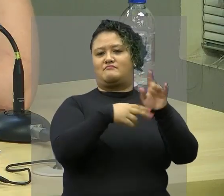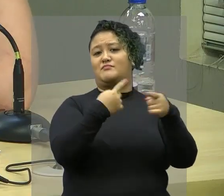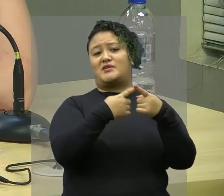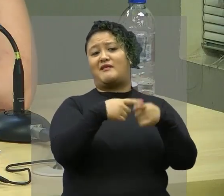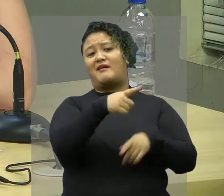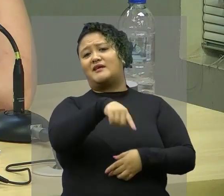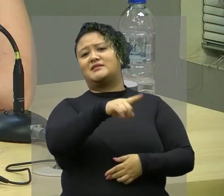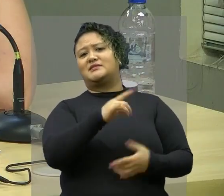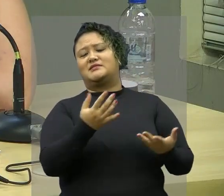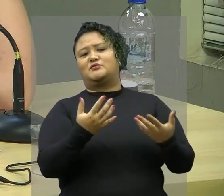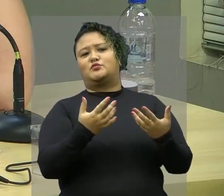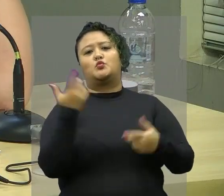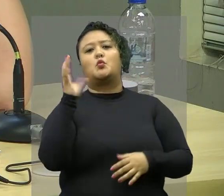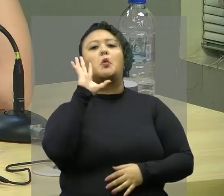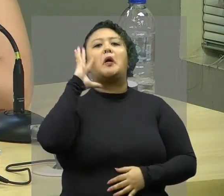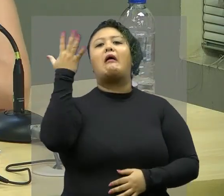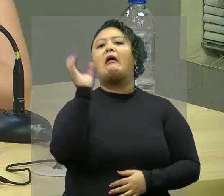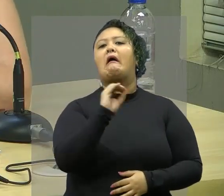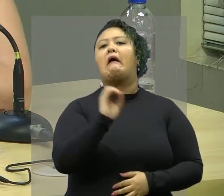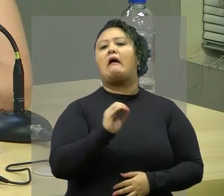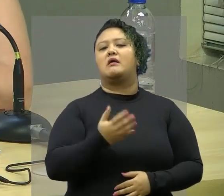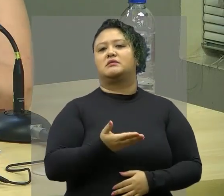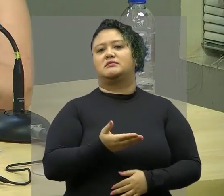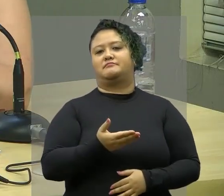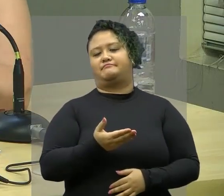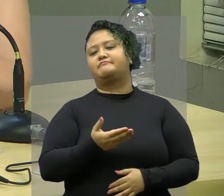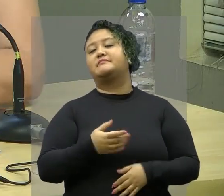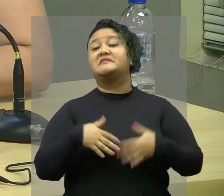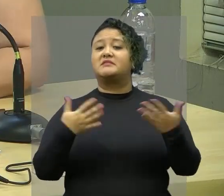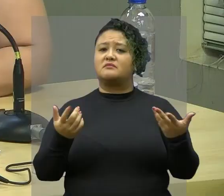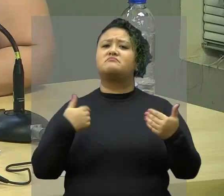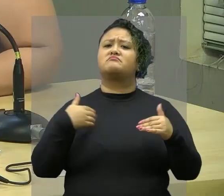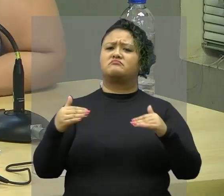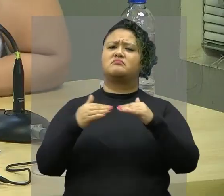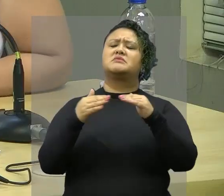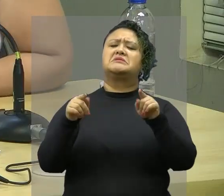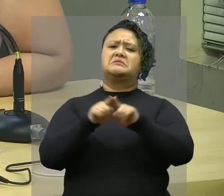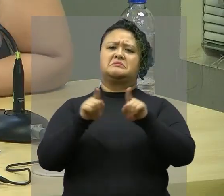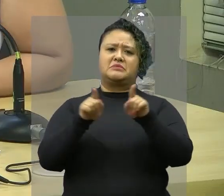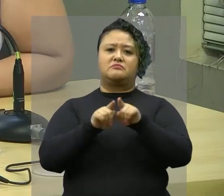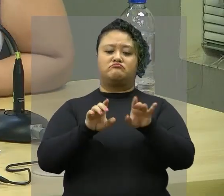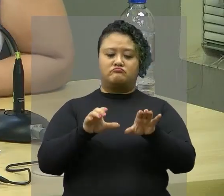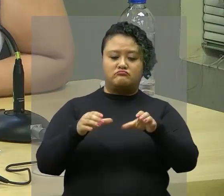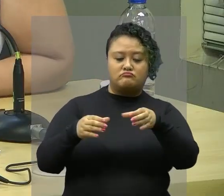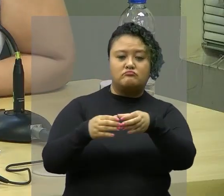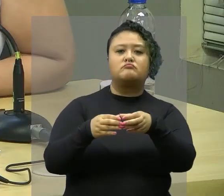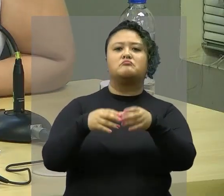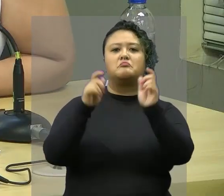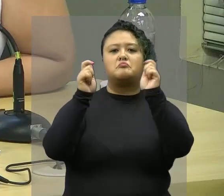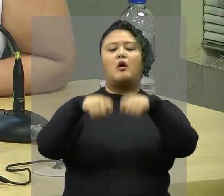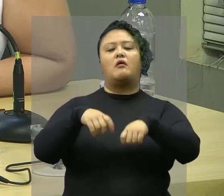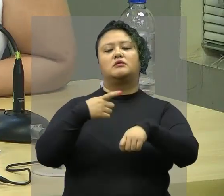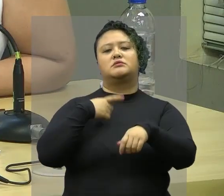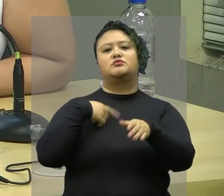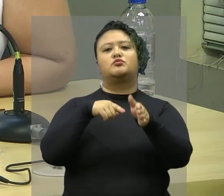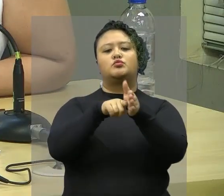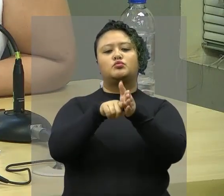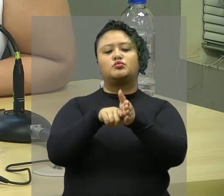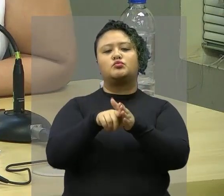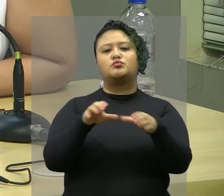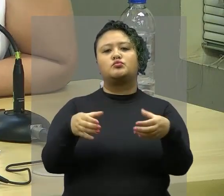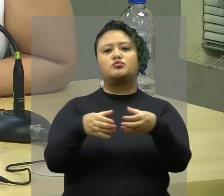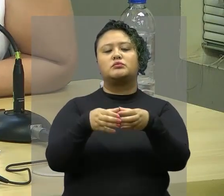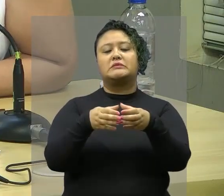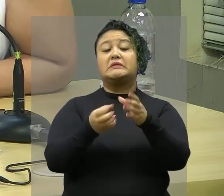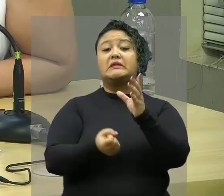regulação. Então, estou de acordo e penso que a frente também pode estudar a possibilidade da gente criar um